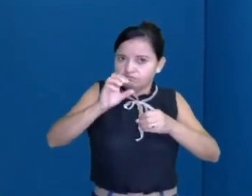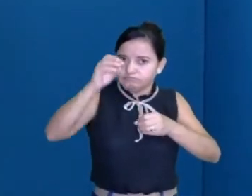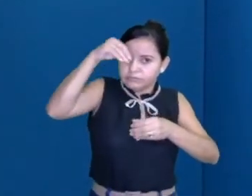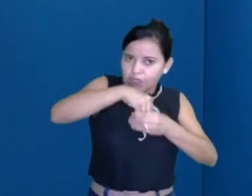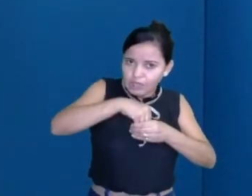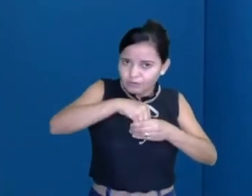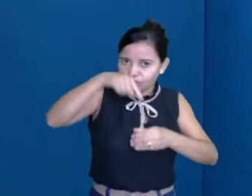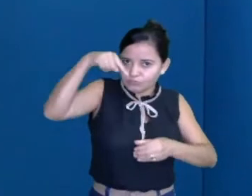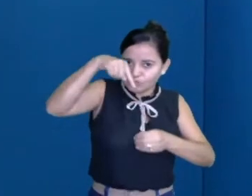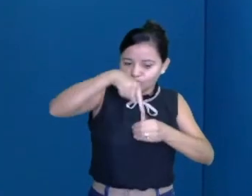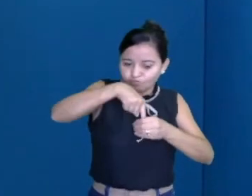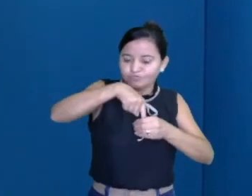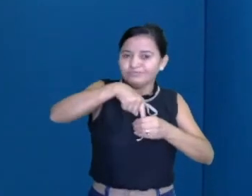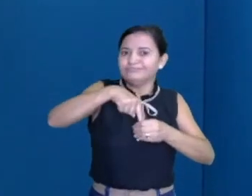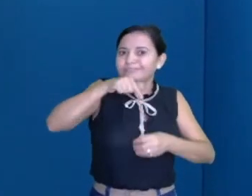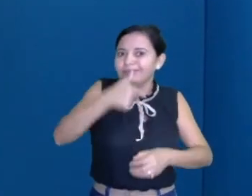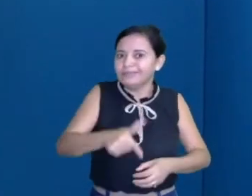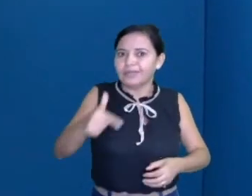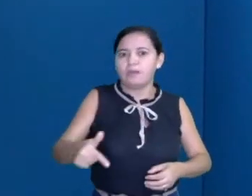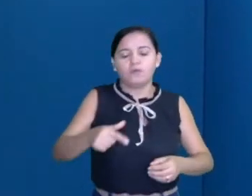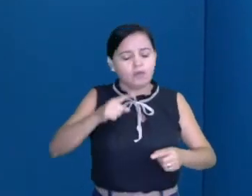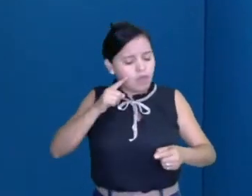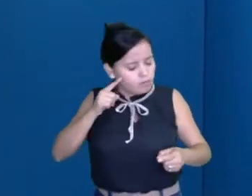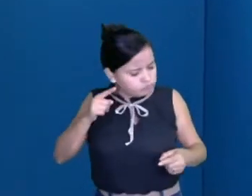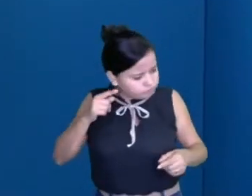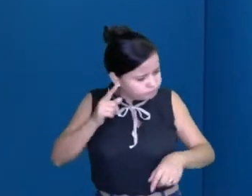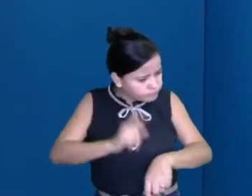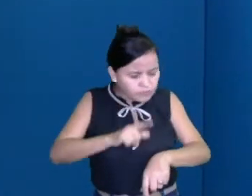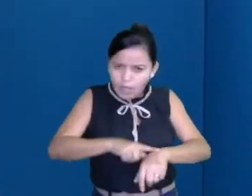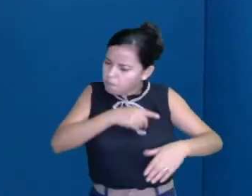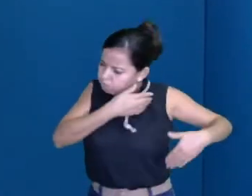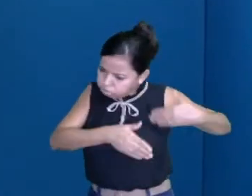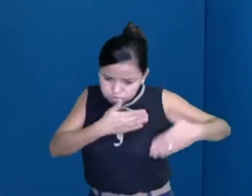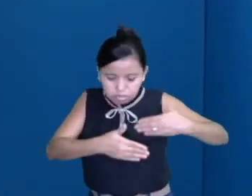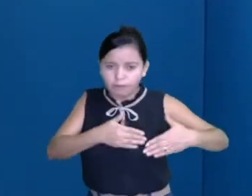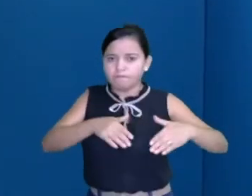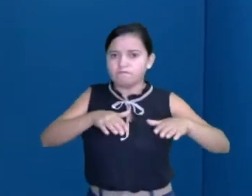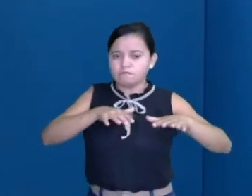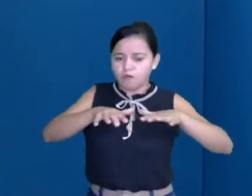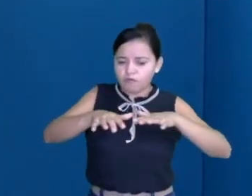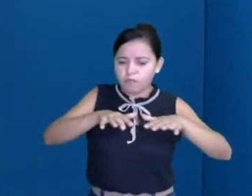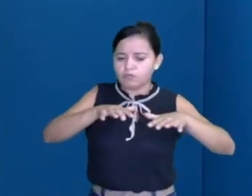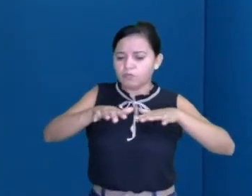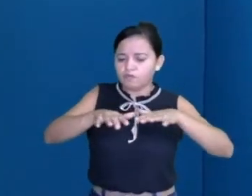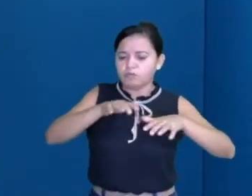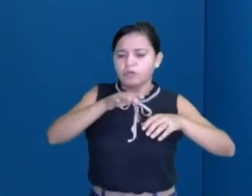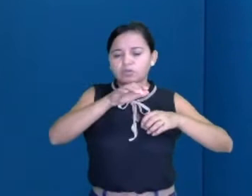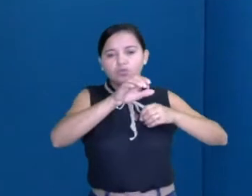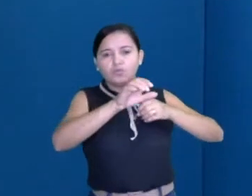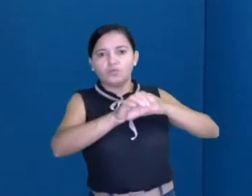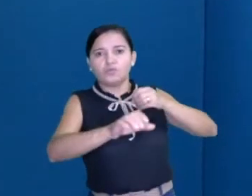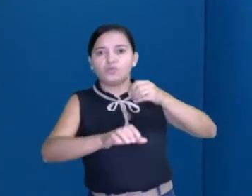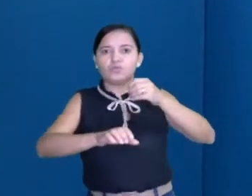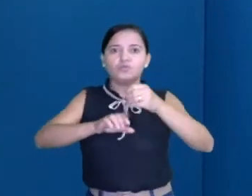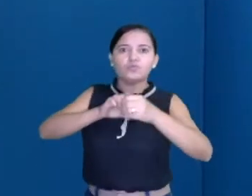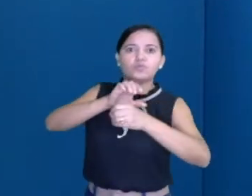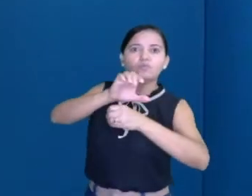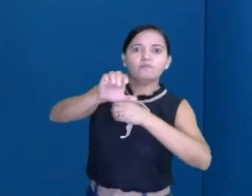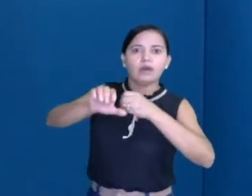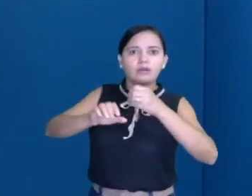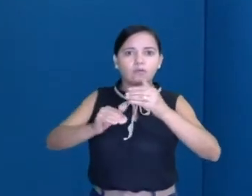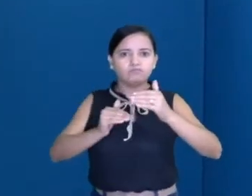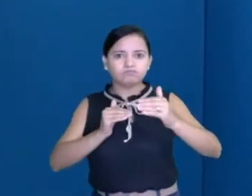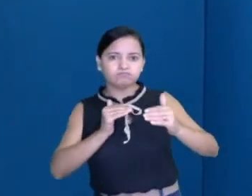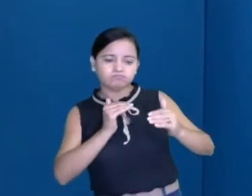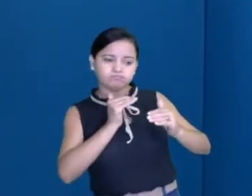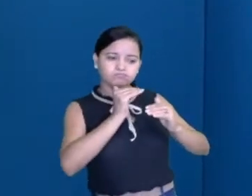tempo todo fazendo esse movimento. Ele teria a absorção de energia, subiria o seu nível para uma nova